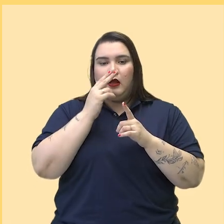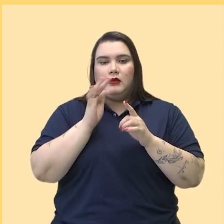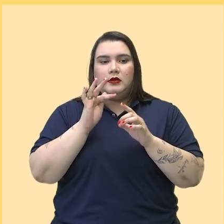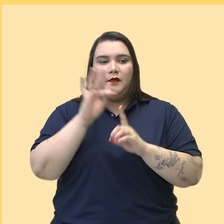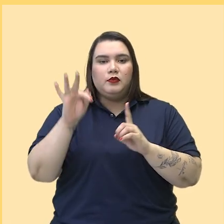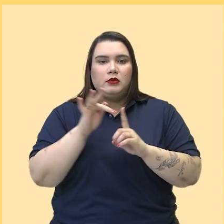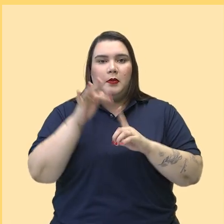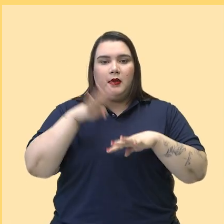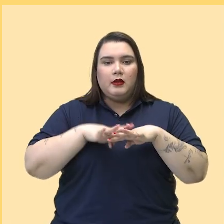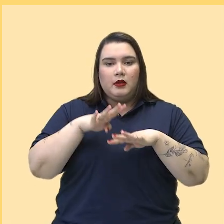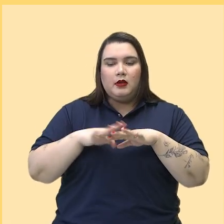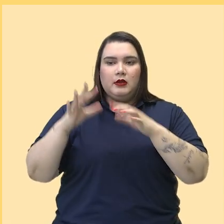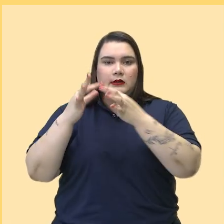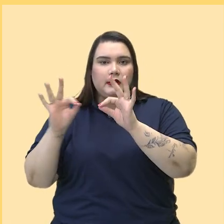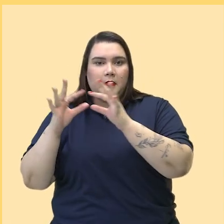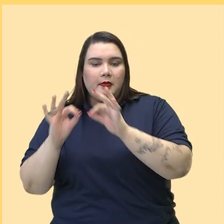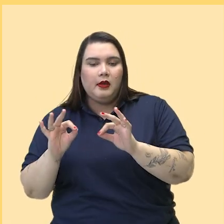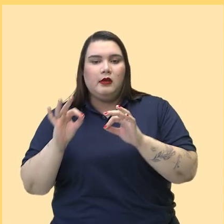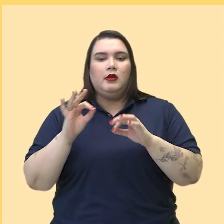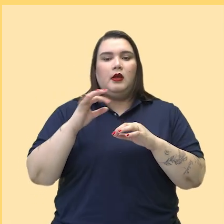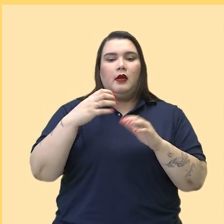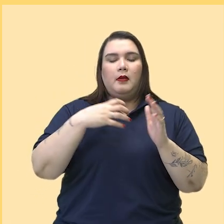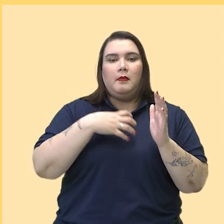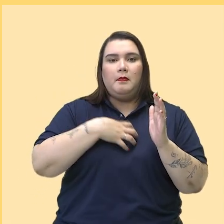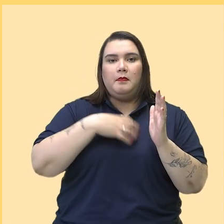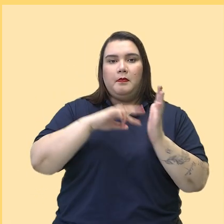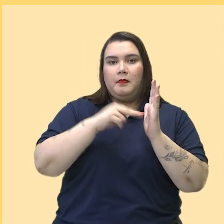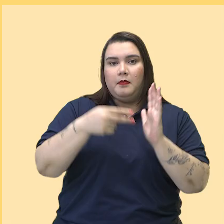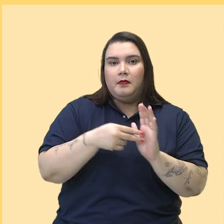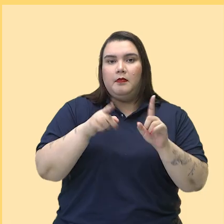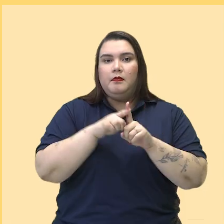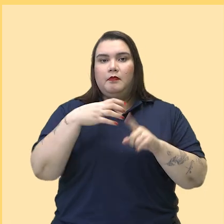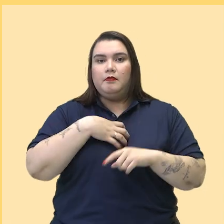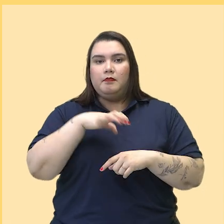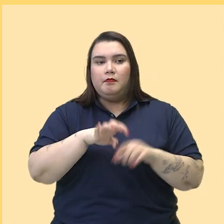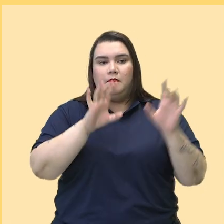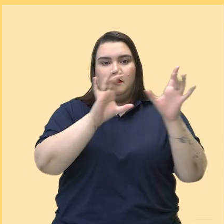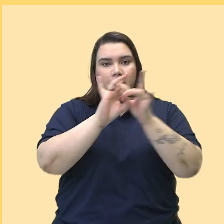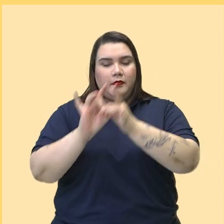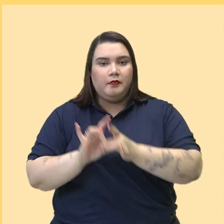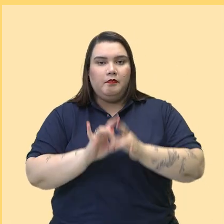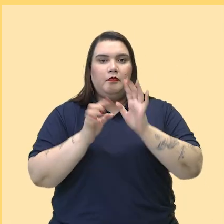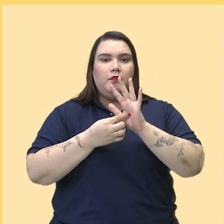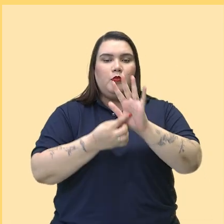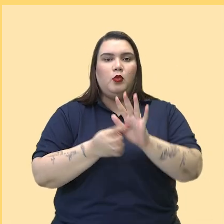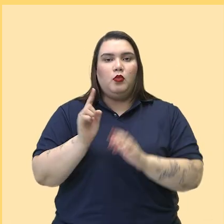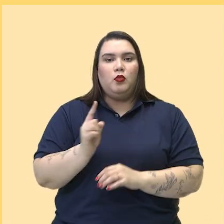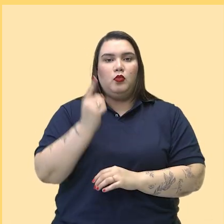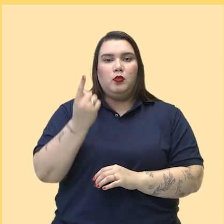ela vai pegar a sintaxe, a semântica, a pragmática e vai trazer tudo isso em um resultado